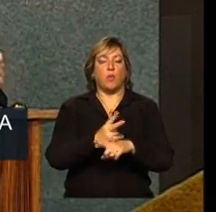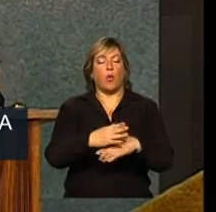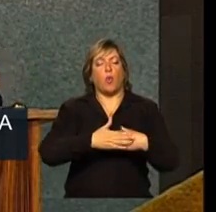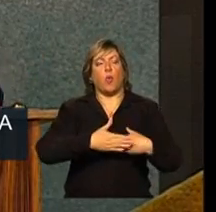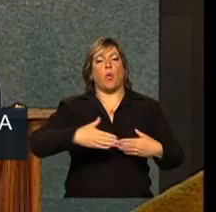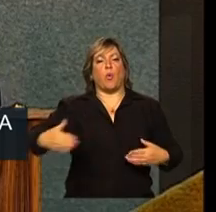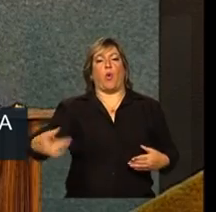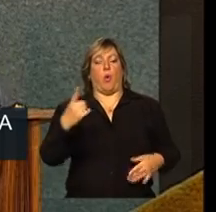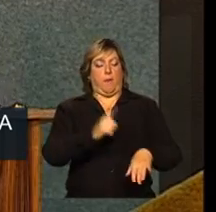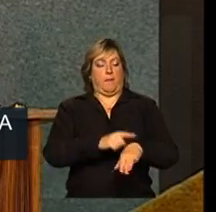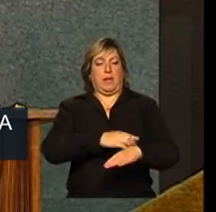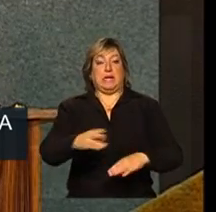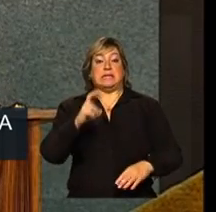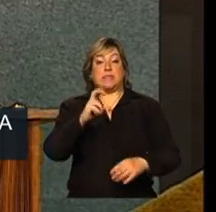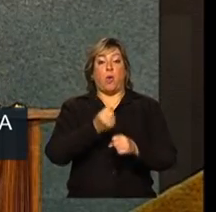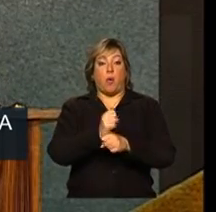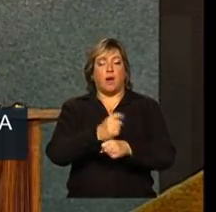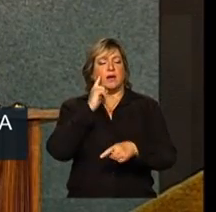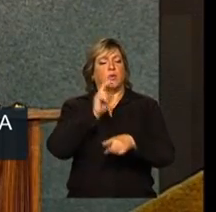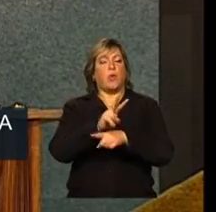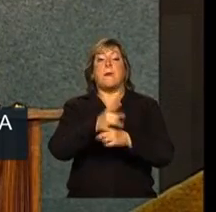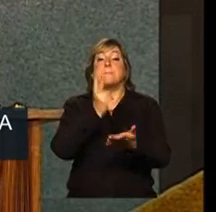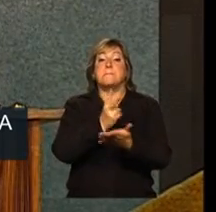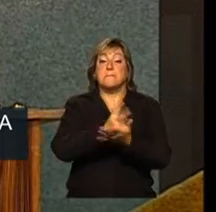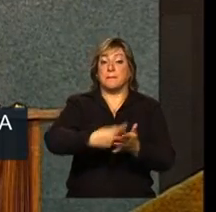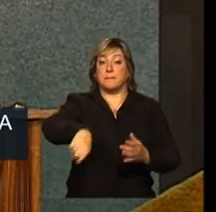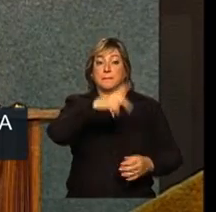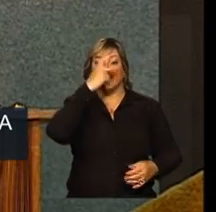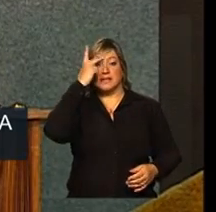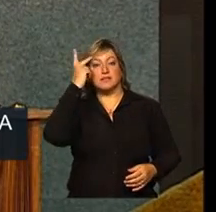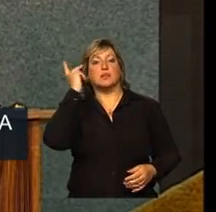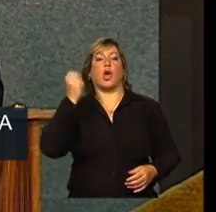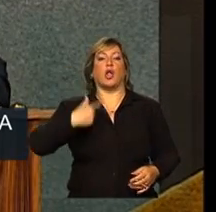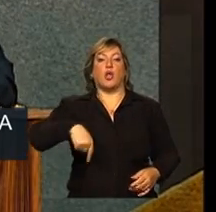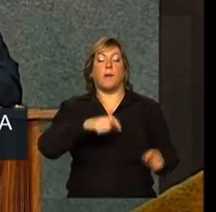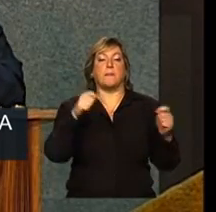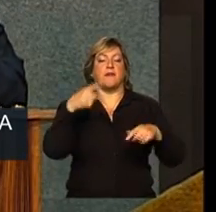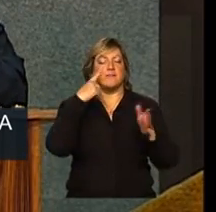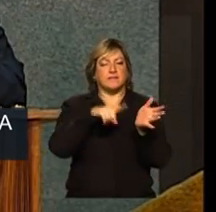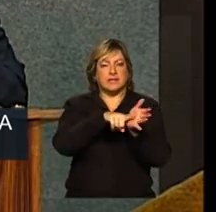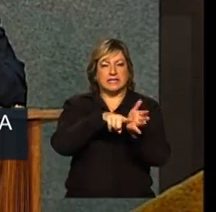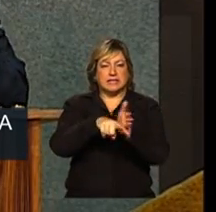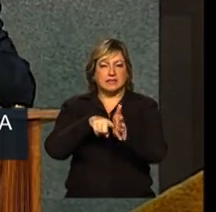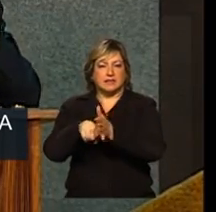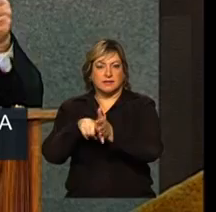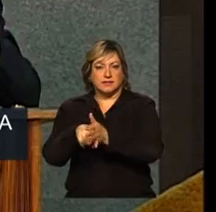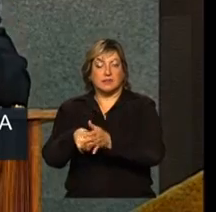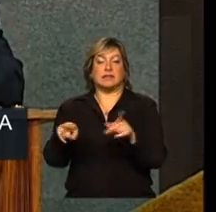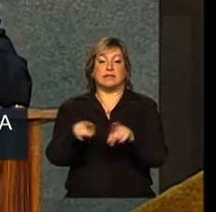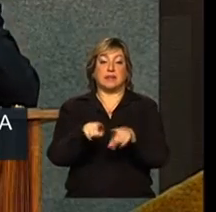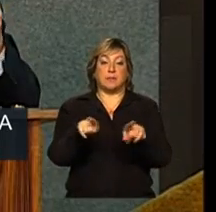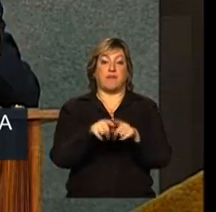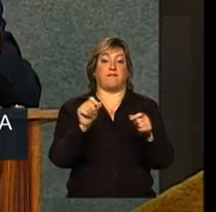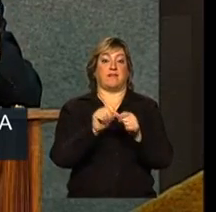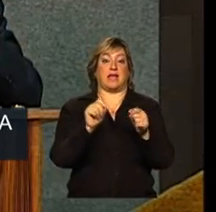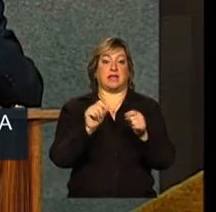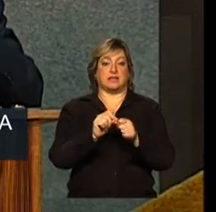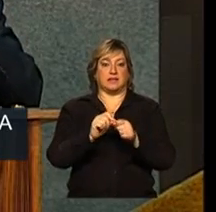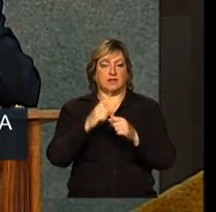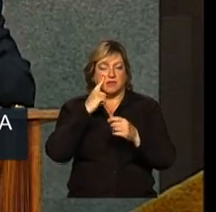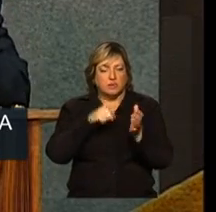de 5 anos, acompanhar as mesmas pessoas, para que nós possamos avaliar e formar, fazer uma